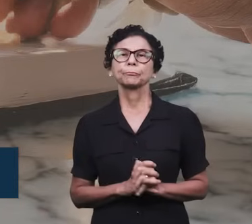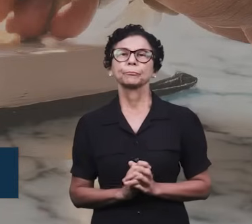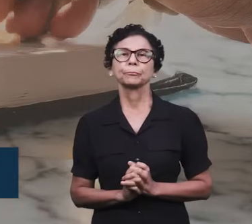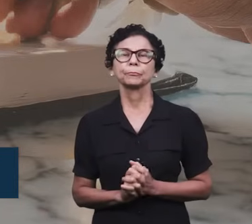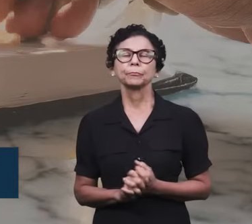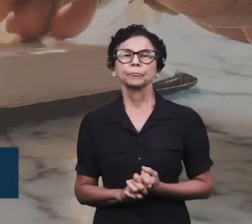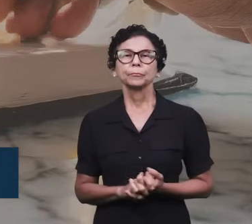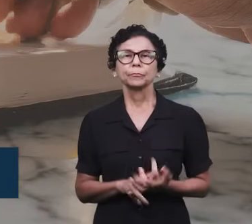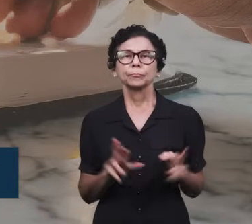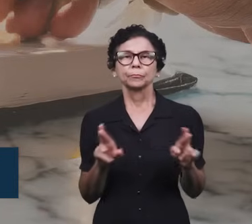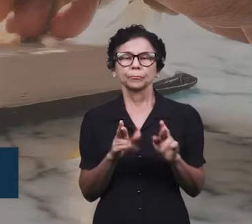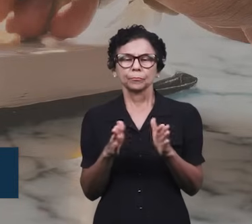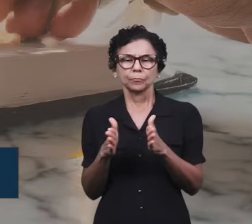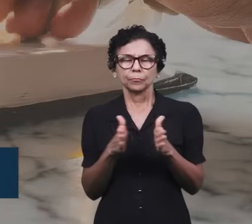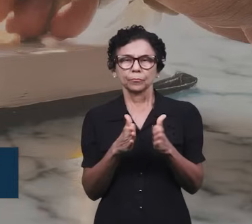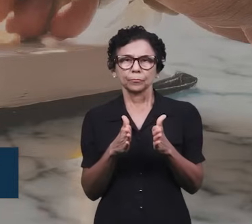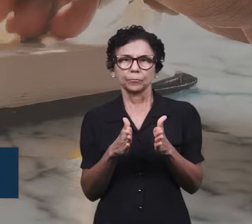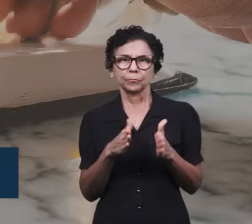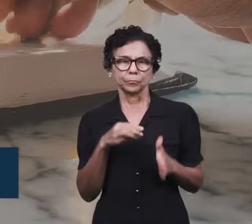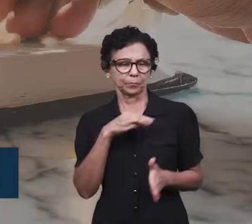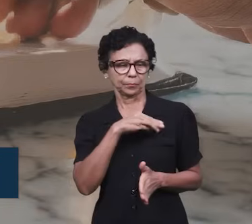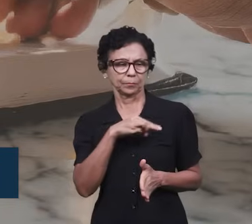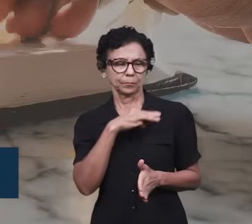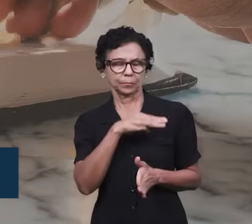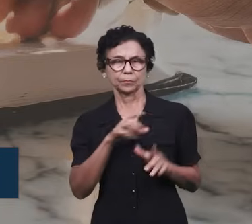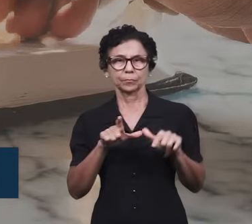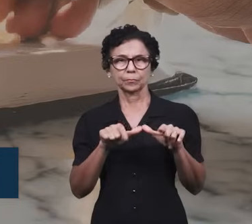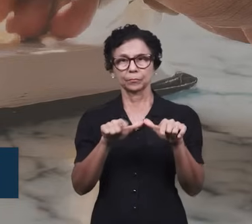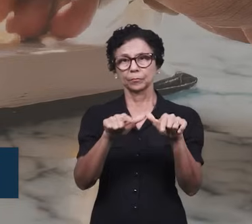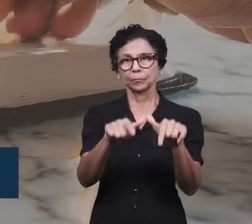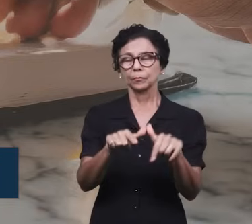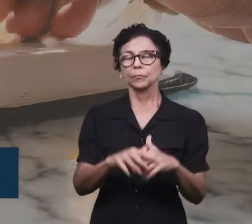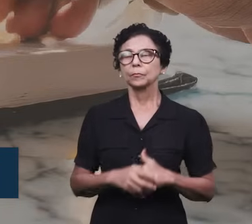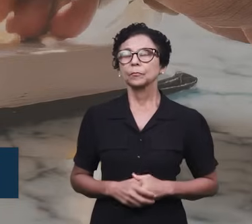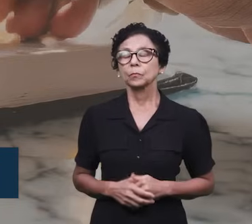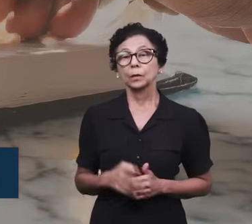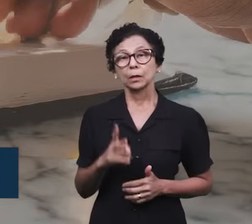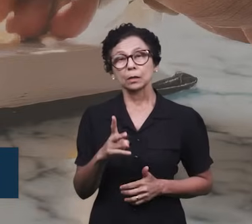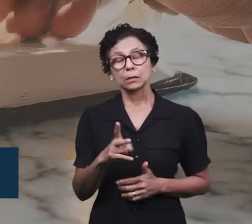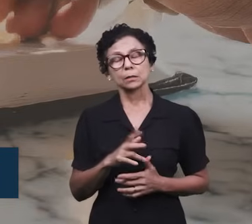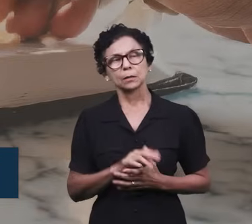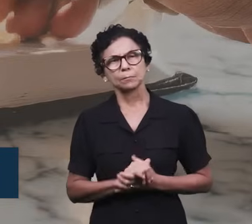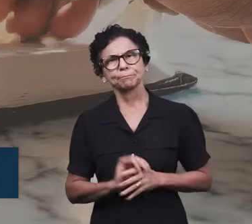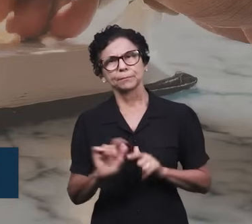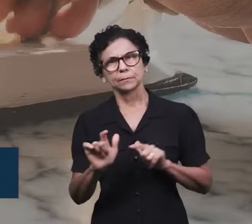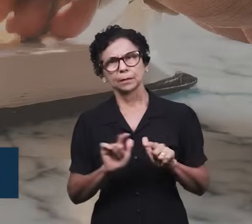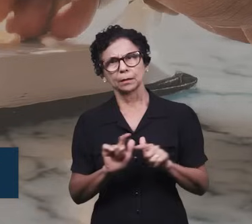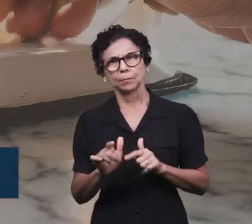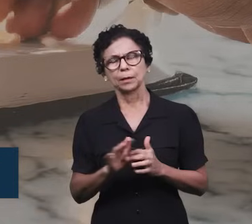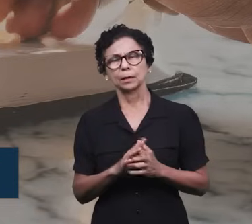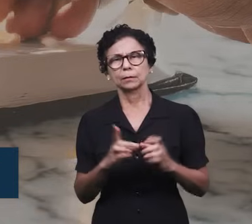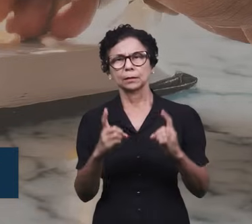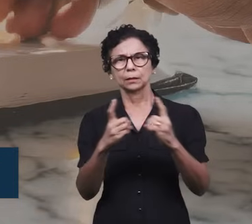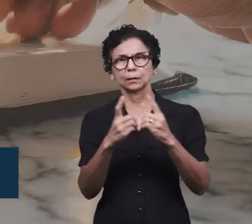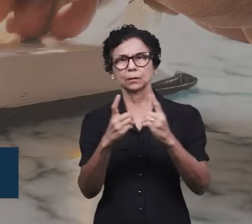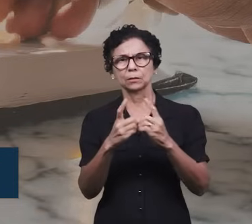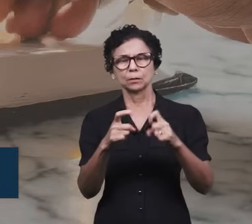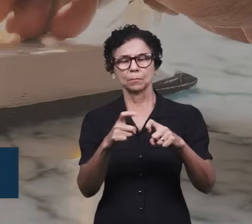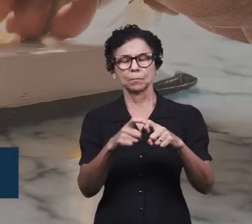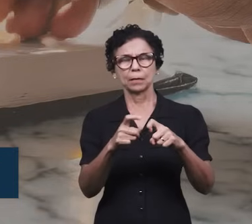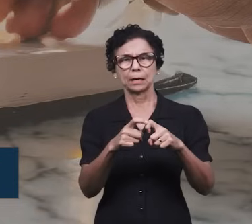irmãos, nós procuramos fazer esse trabalho de atendimento médico, social e de evangelização 2 vezes por